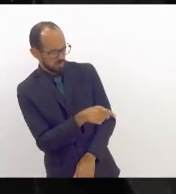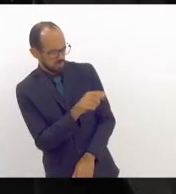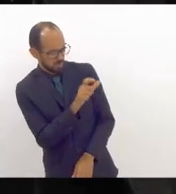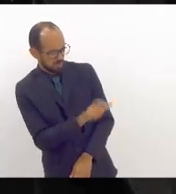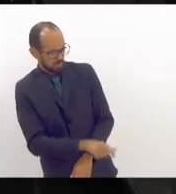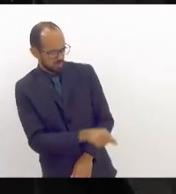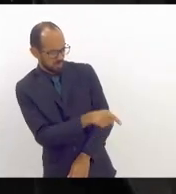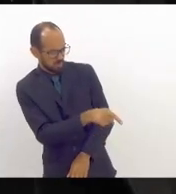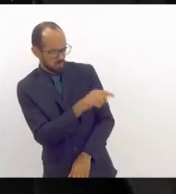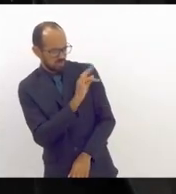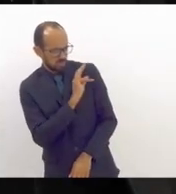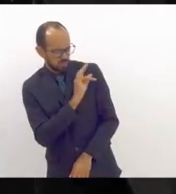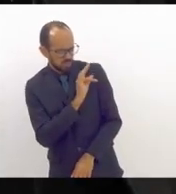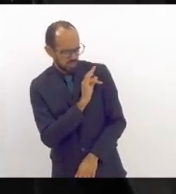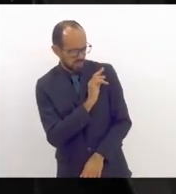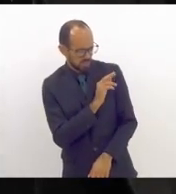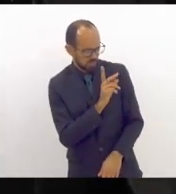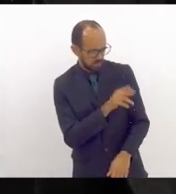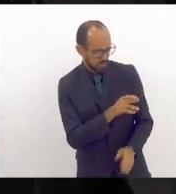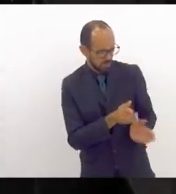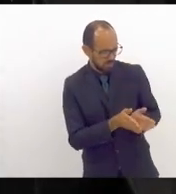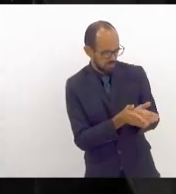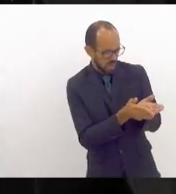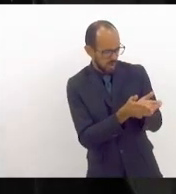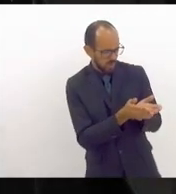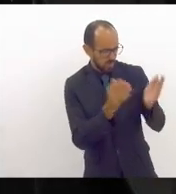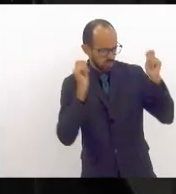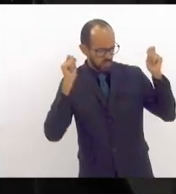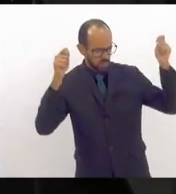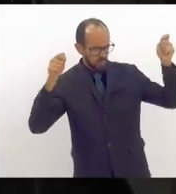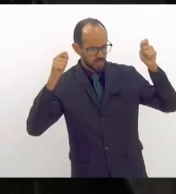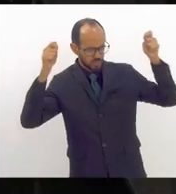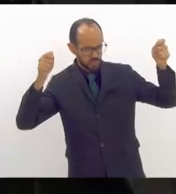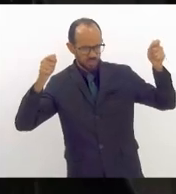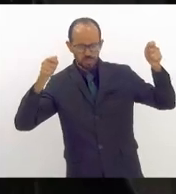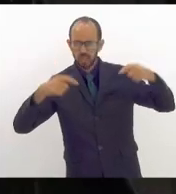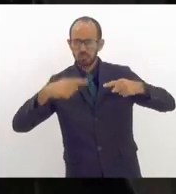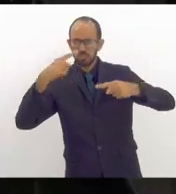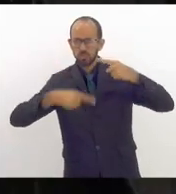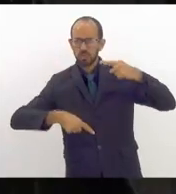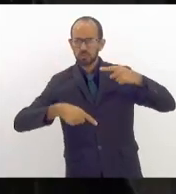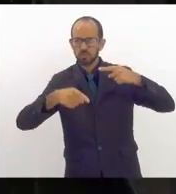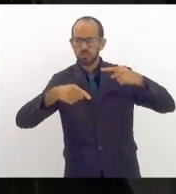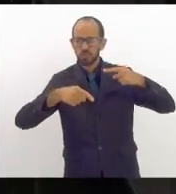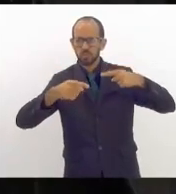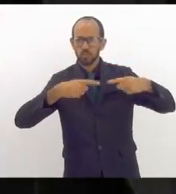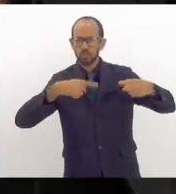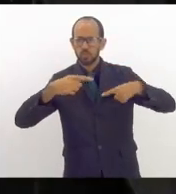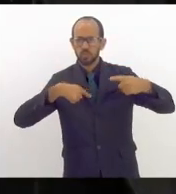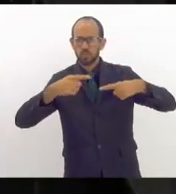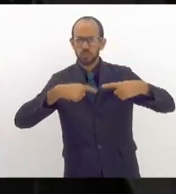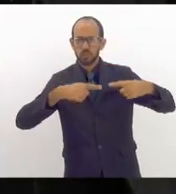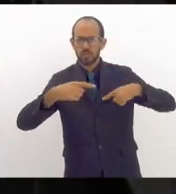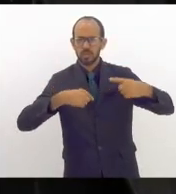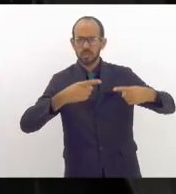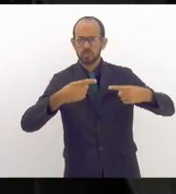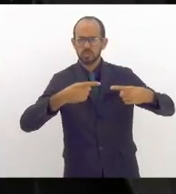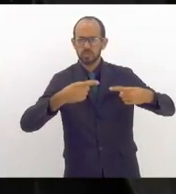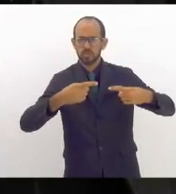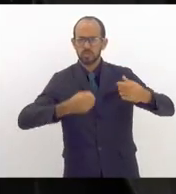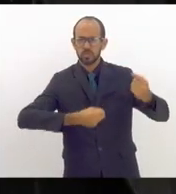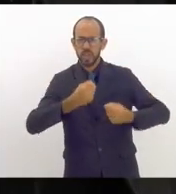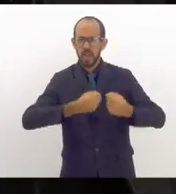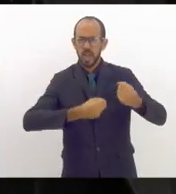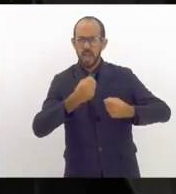está no mesmo barco de manifestantes que estão impedindo o trânsito livre circulação de veículos de pessoas